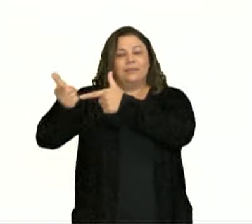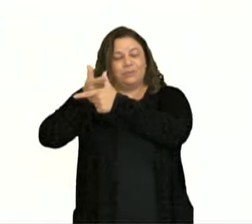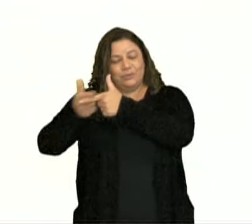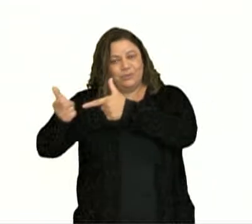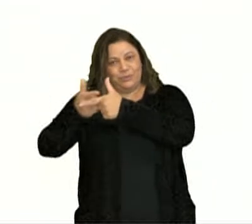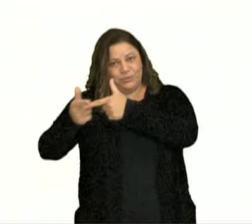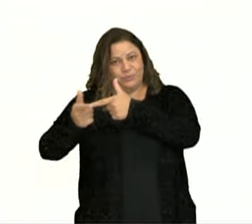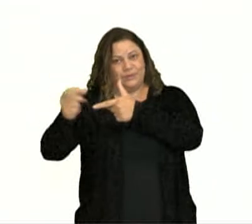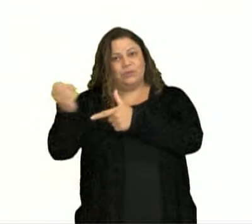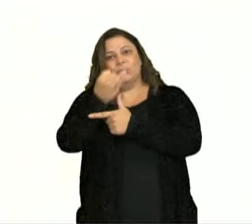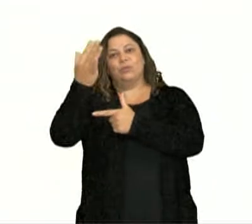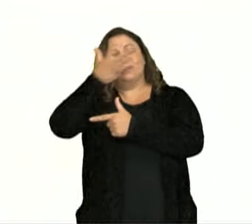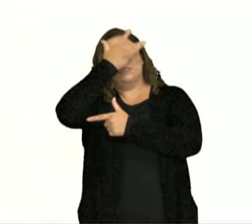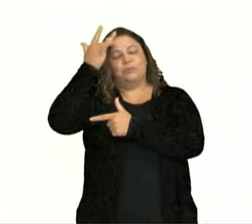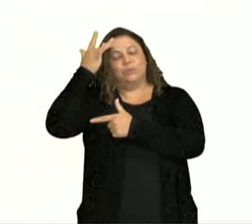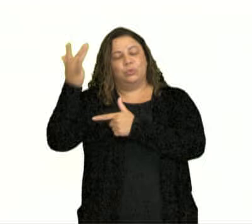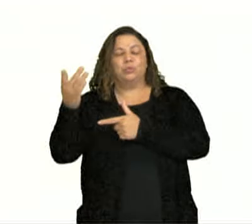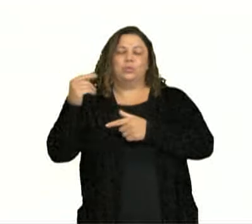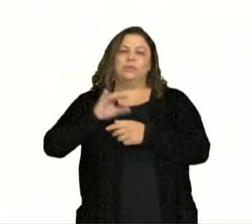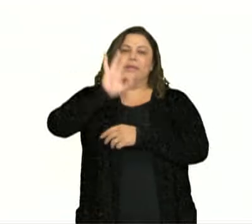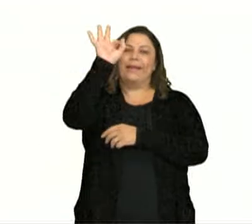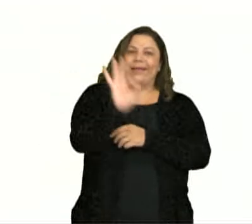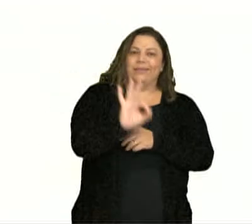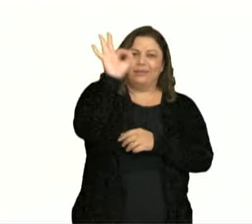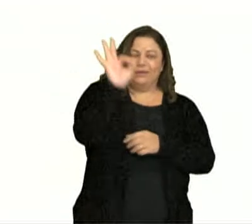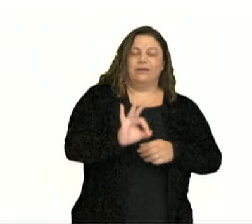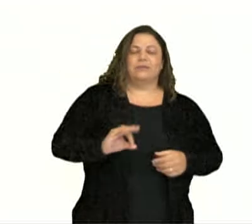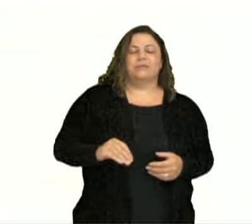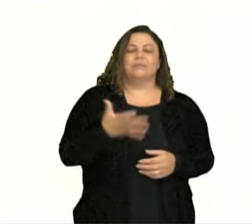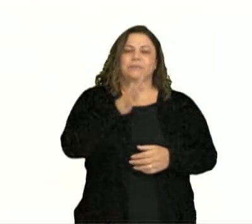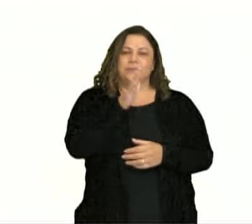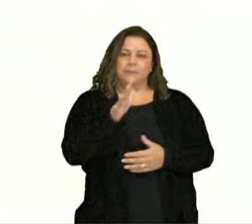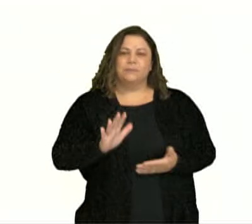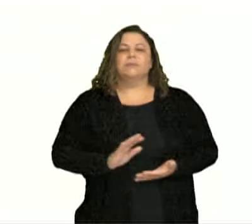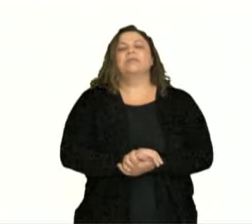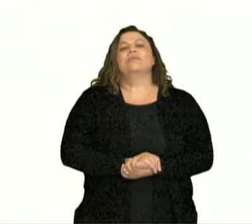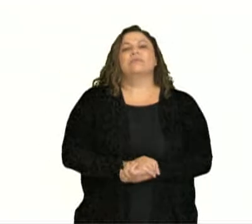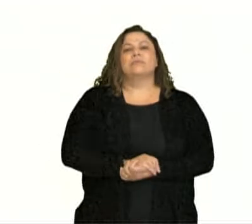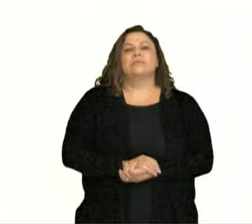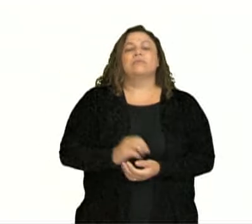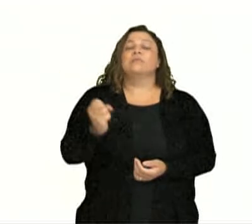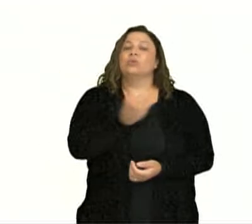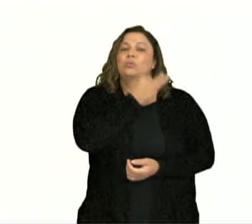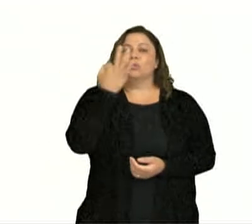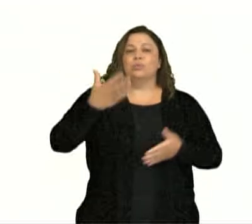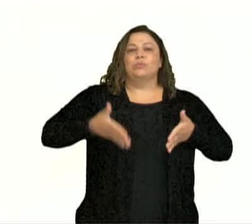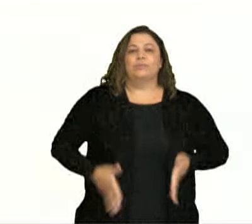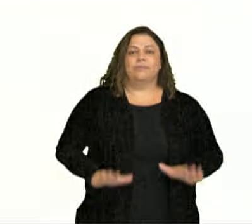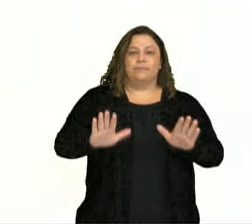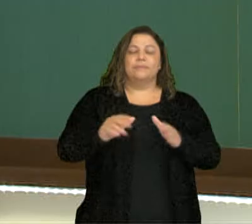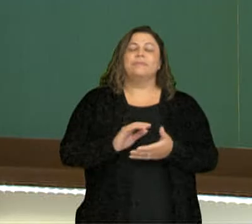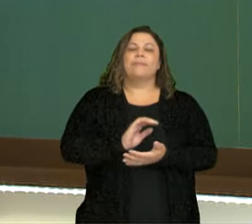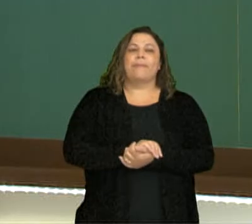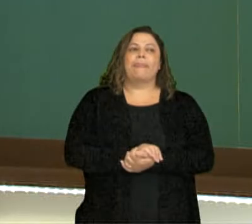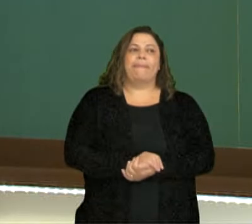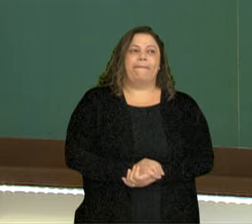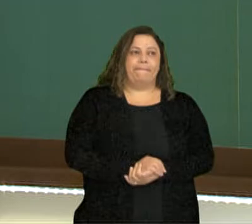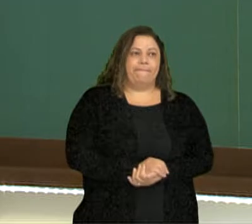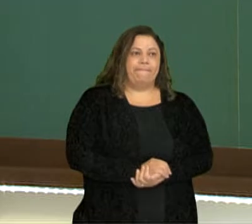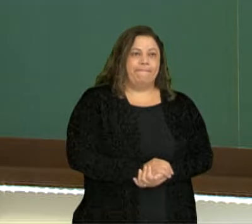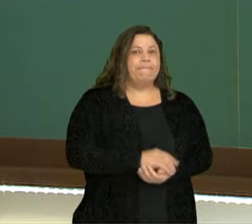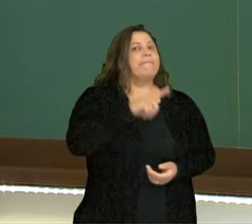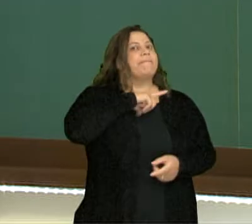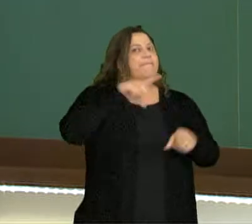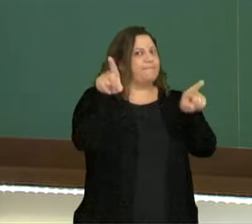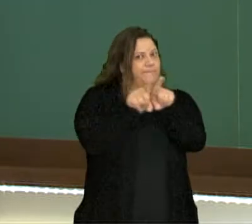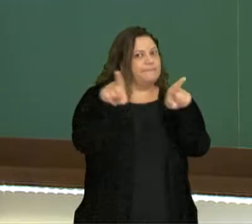divide pelo número de habitantes. Aí vai ter a taxa de natalidade, tá? Número de nascimentos. Tem